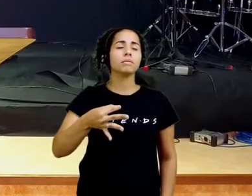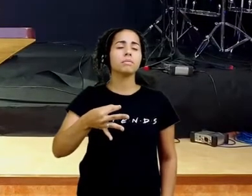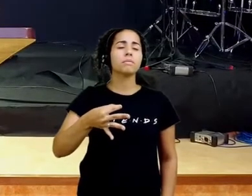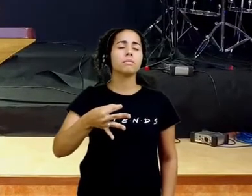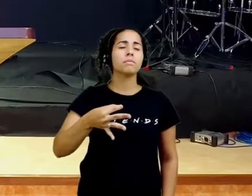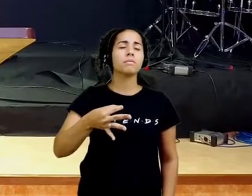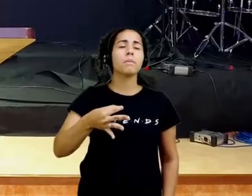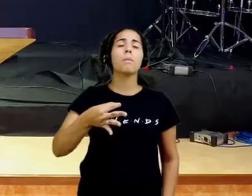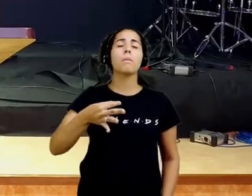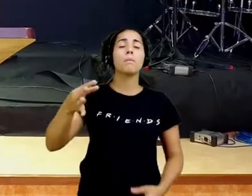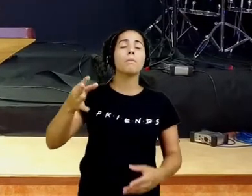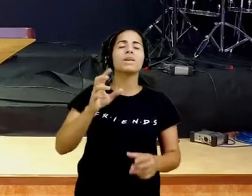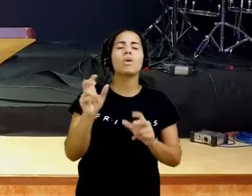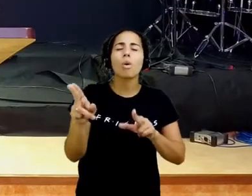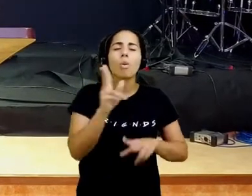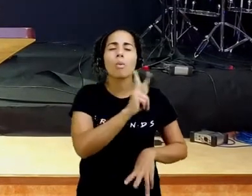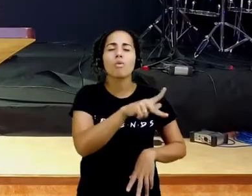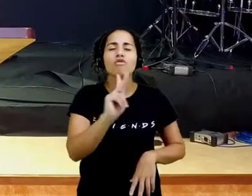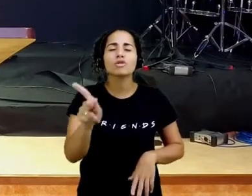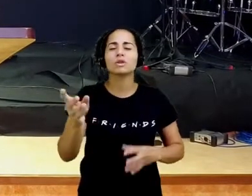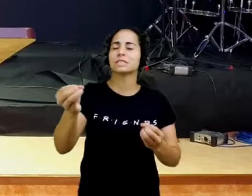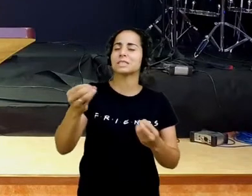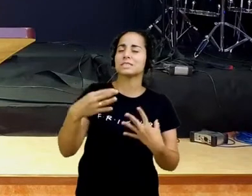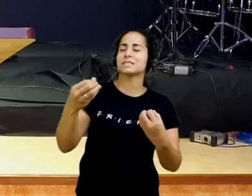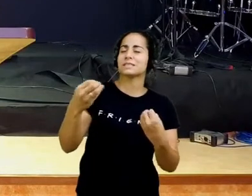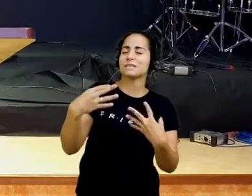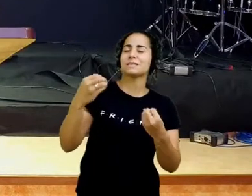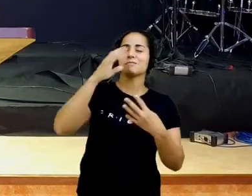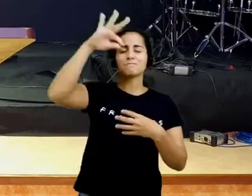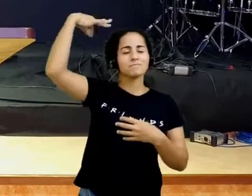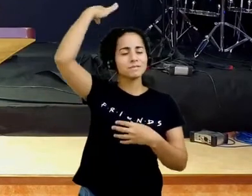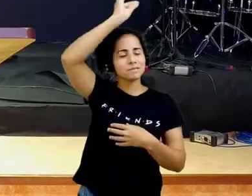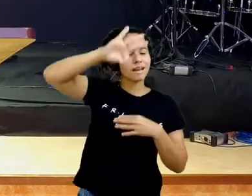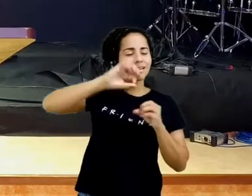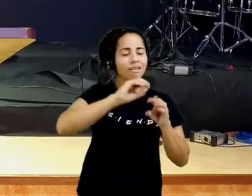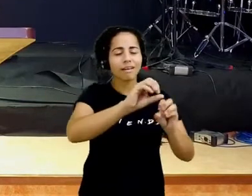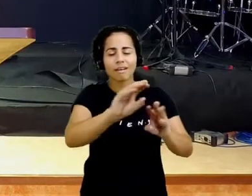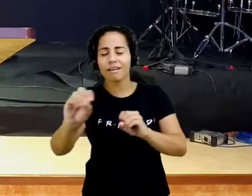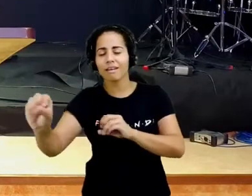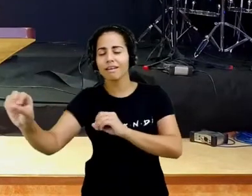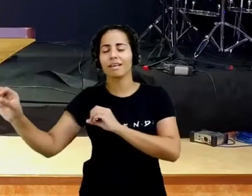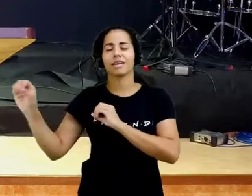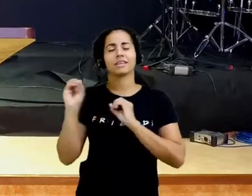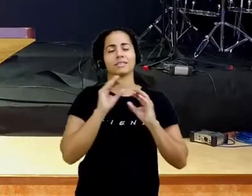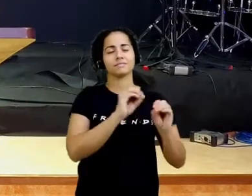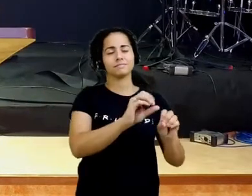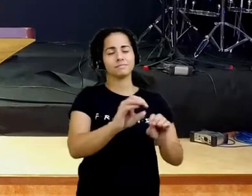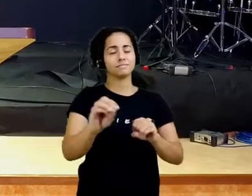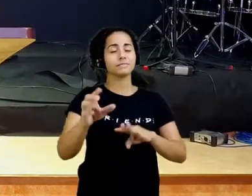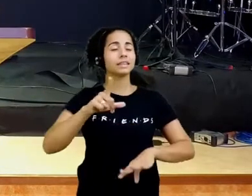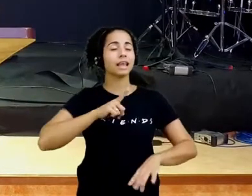o nosso professor, e que venha revelar-te a cada um de nós,